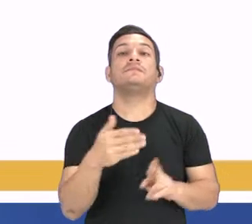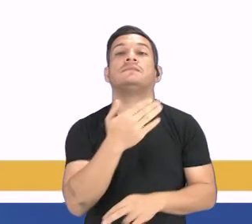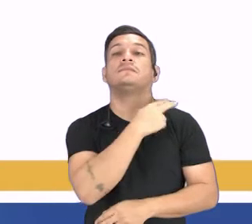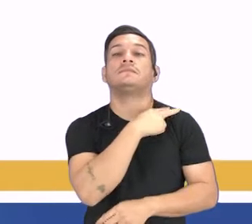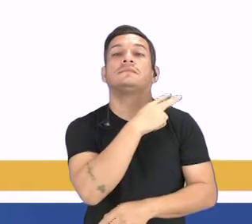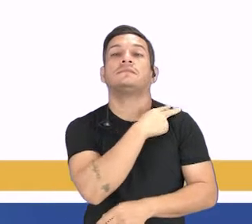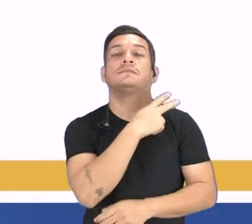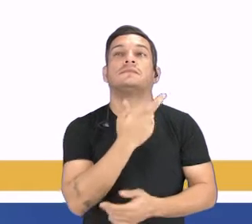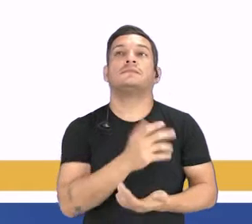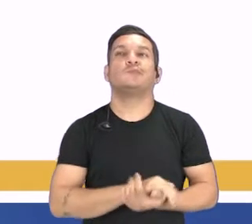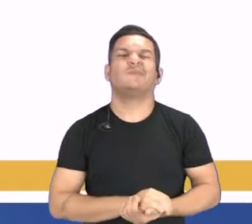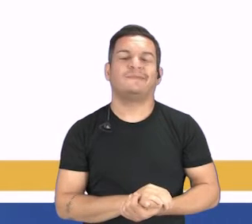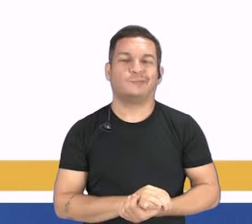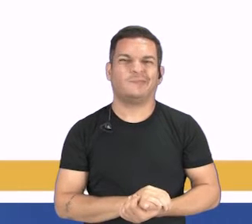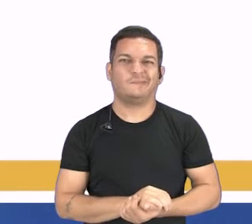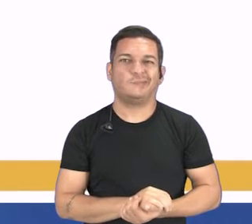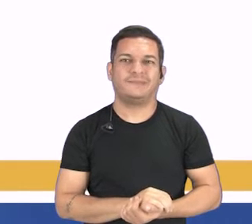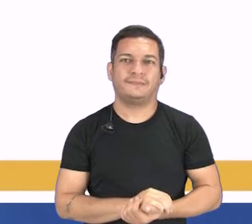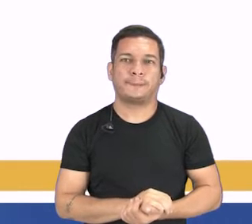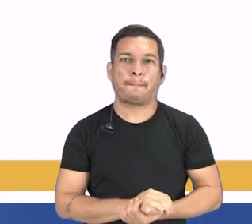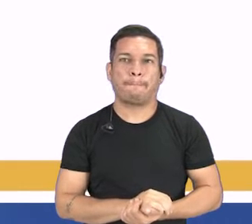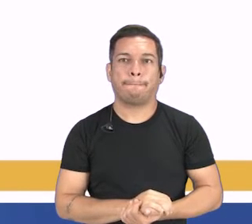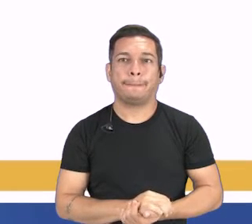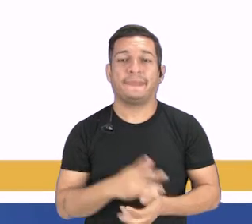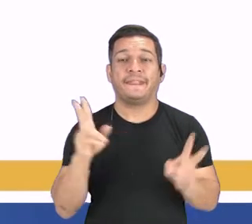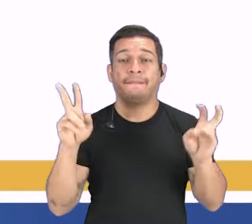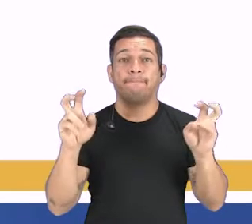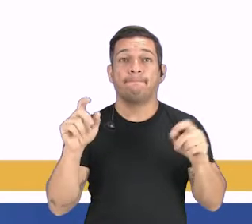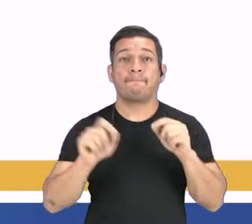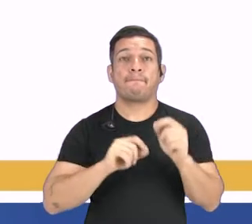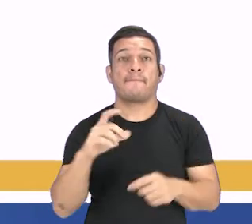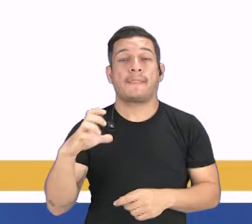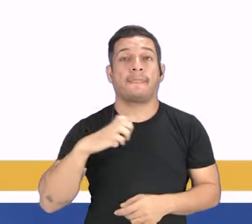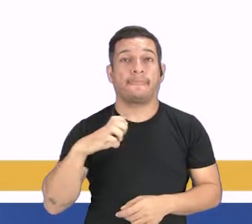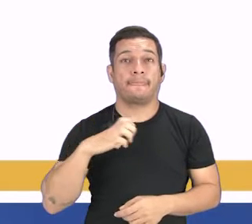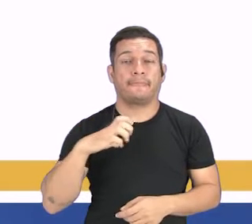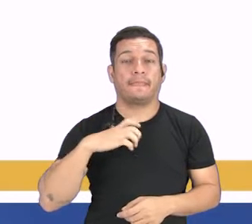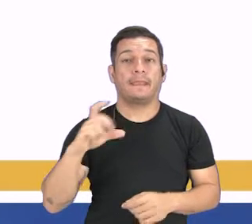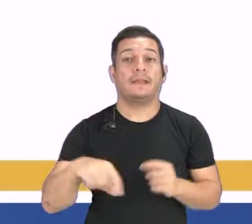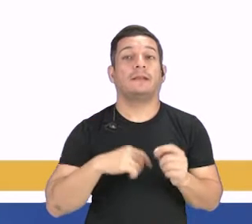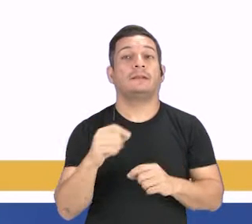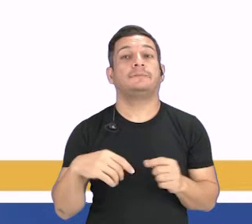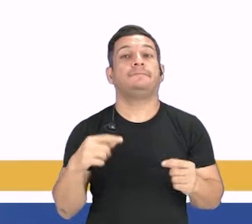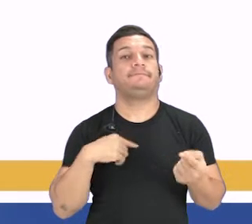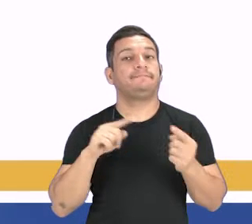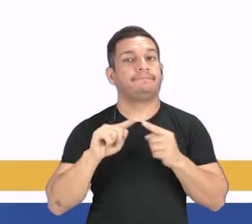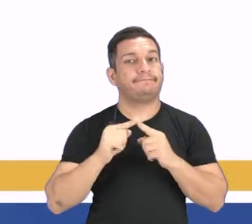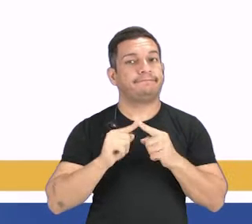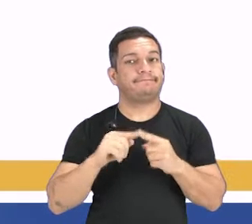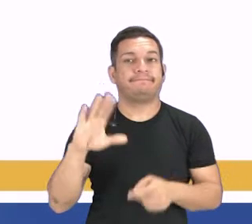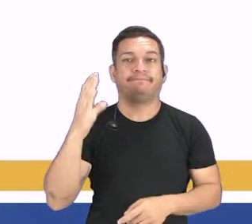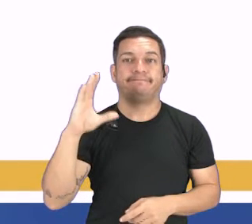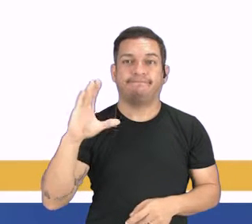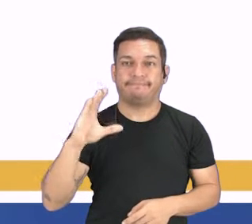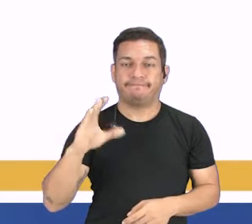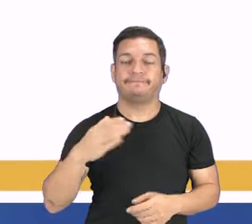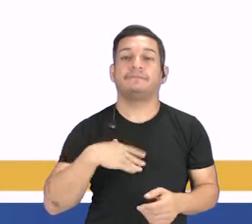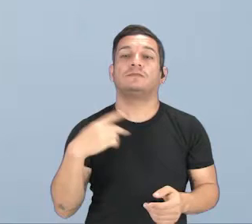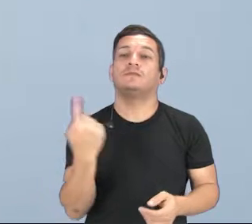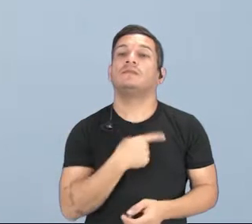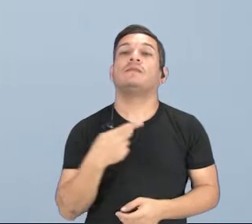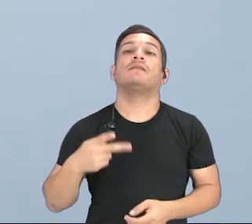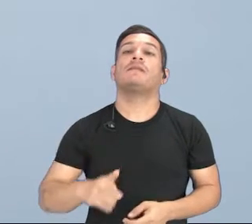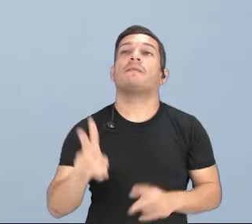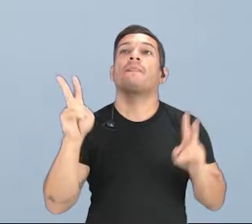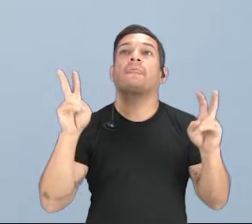ou segunda série, a nova nomenclatura, e o nosso tema é a ética aplicada à ciência. Então nós vamos dar